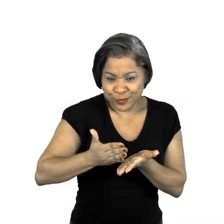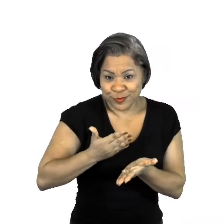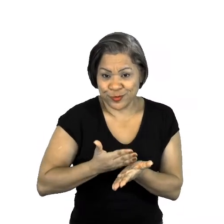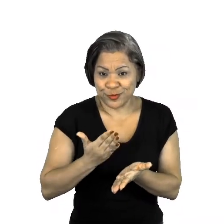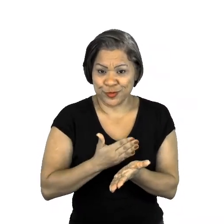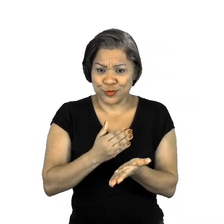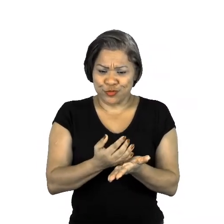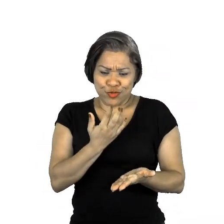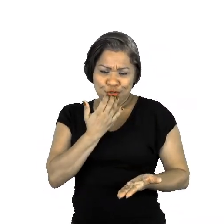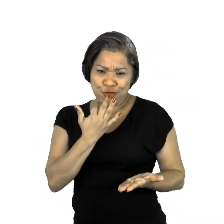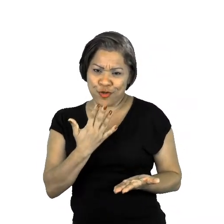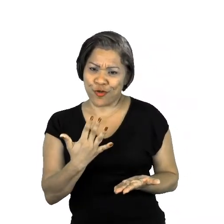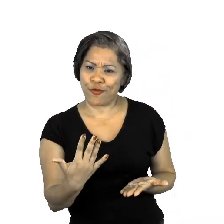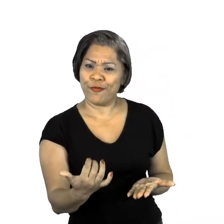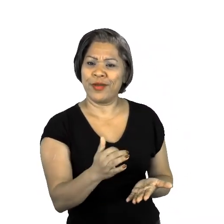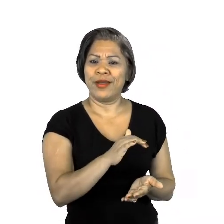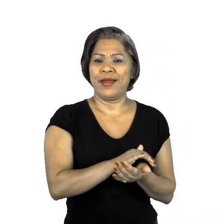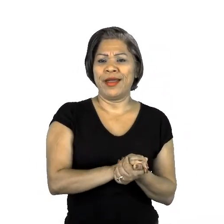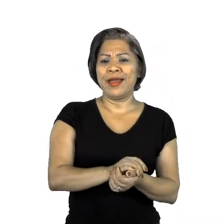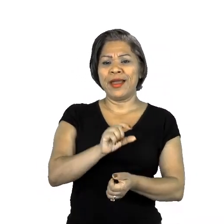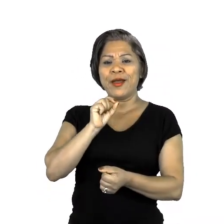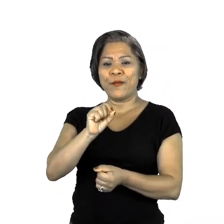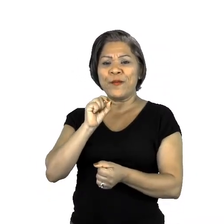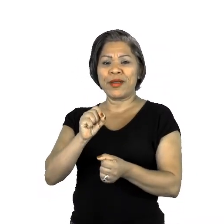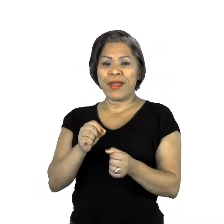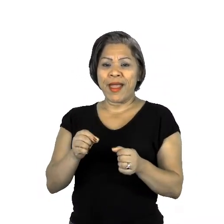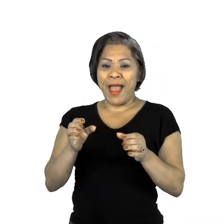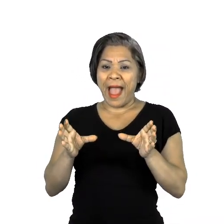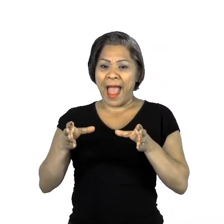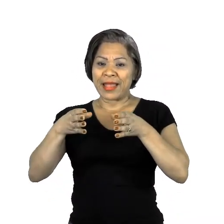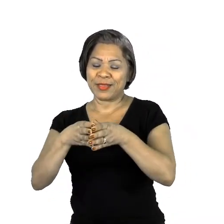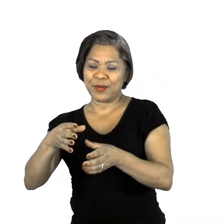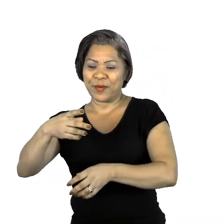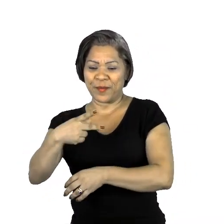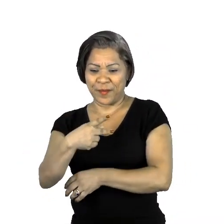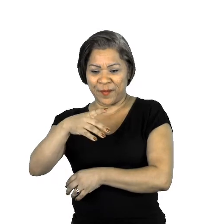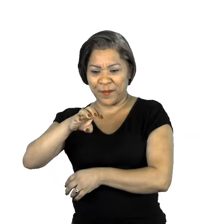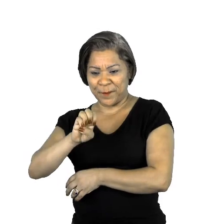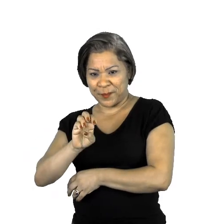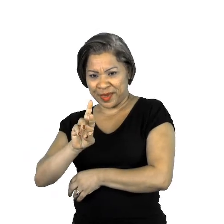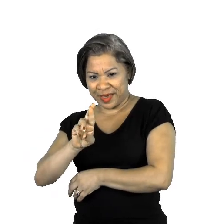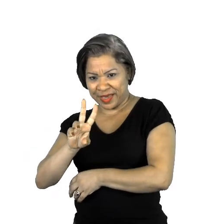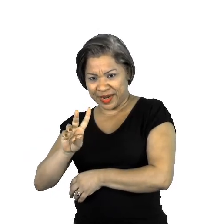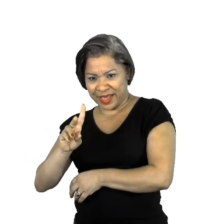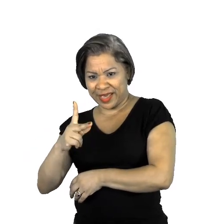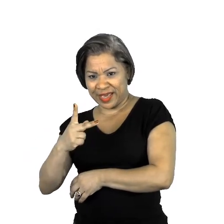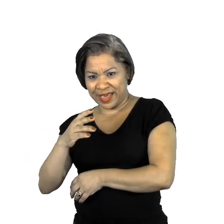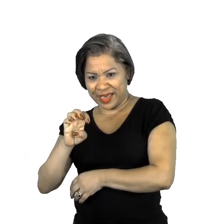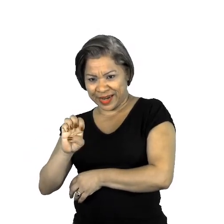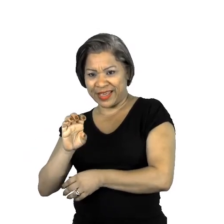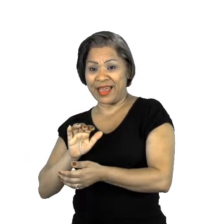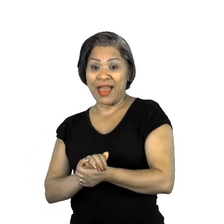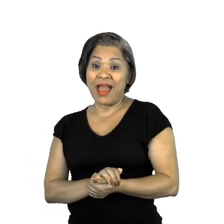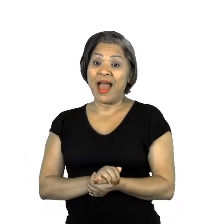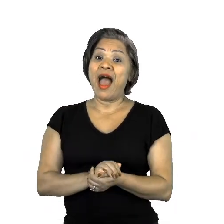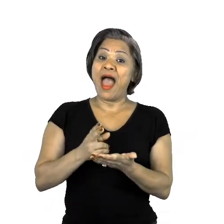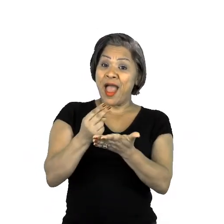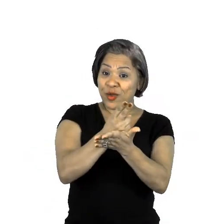de A Turma do Pererê, do cartunista Ziraldo. Ziraldo é o mesmo cartunista do